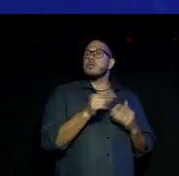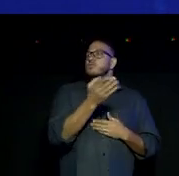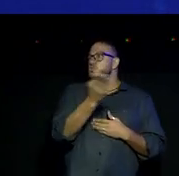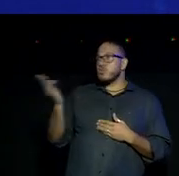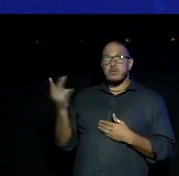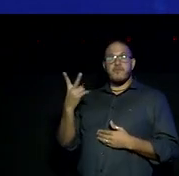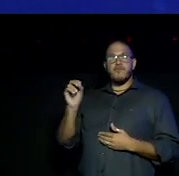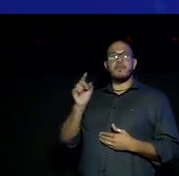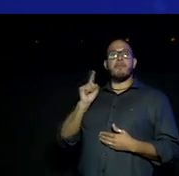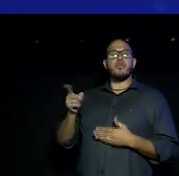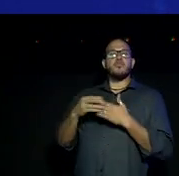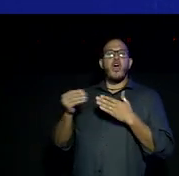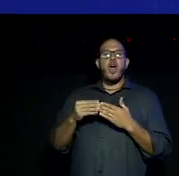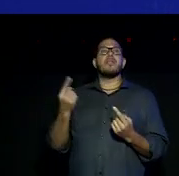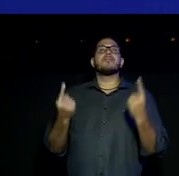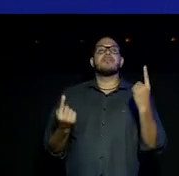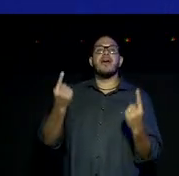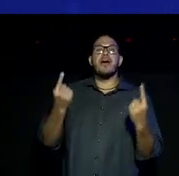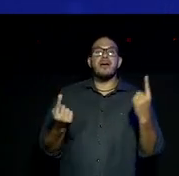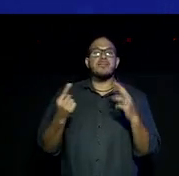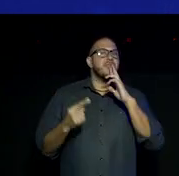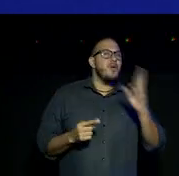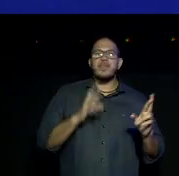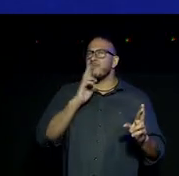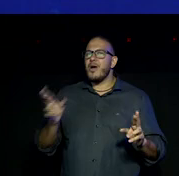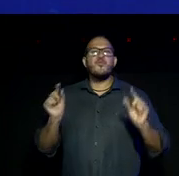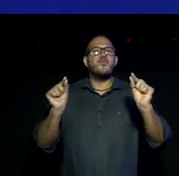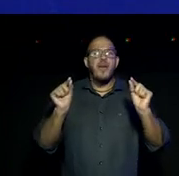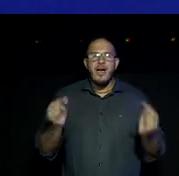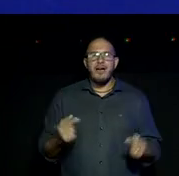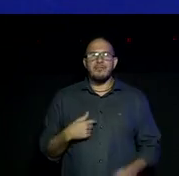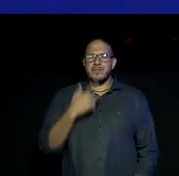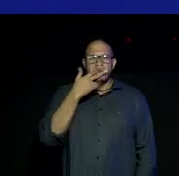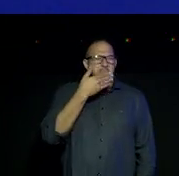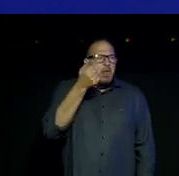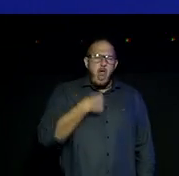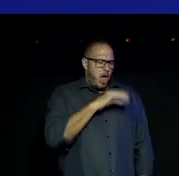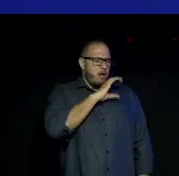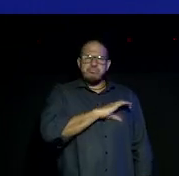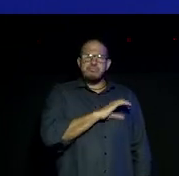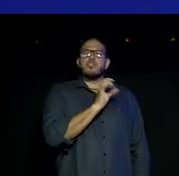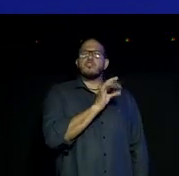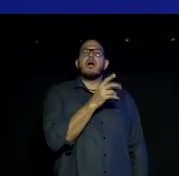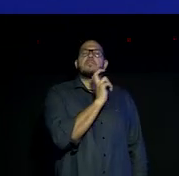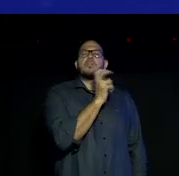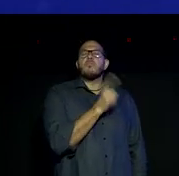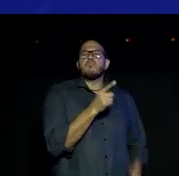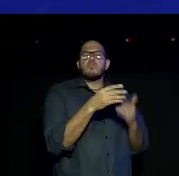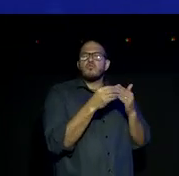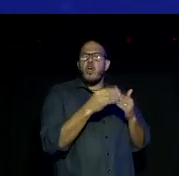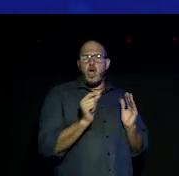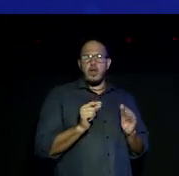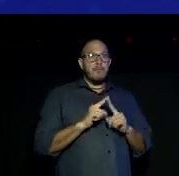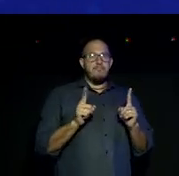dólares? O que vocês acham que deu como resultado? Eu prefiro ganhar só 5 ao invés de 10.